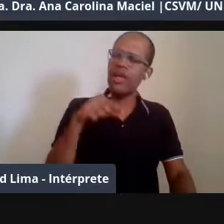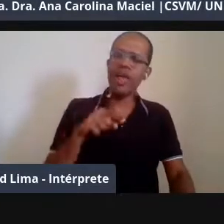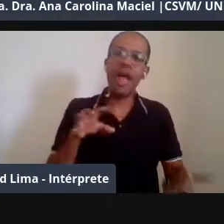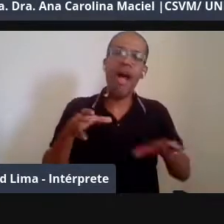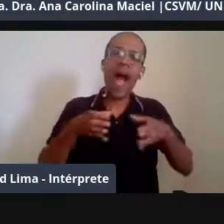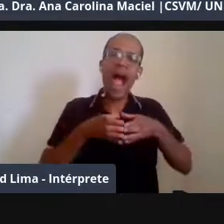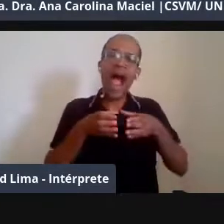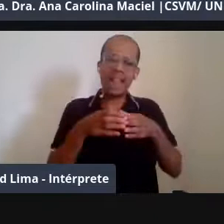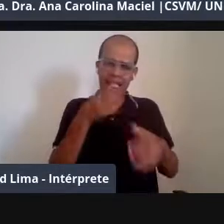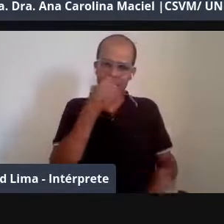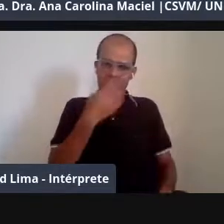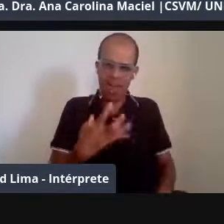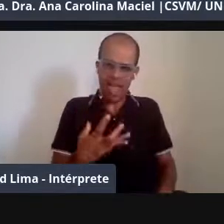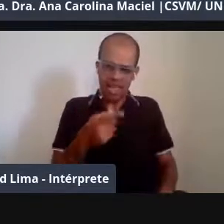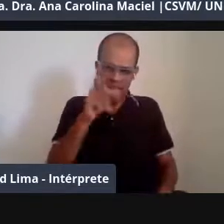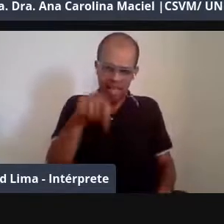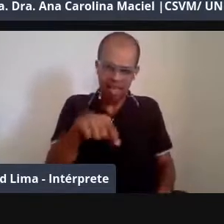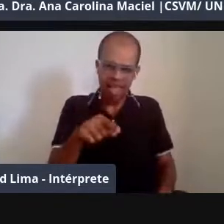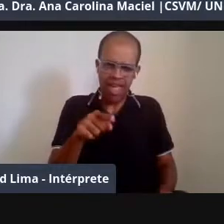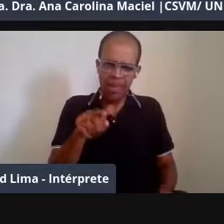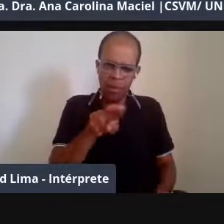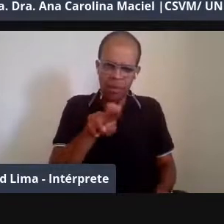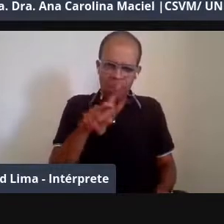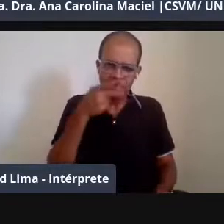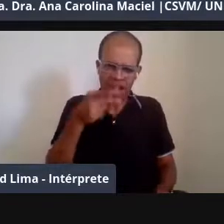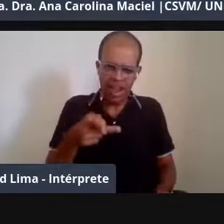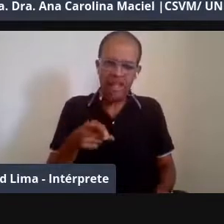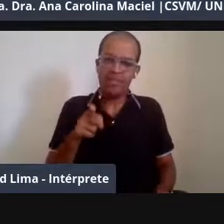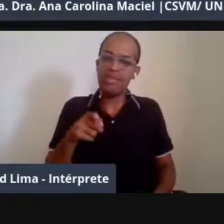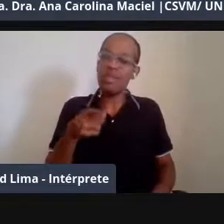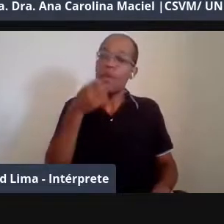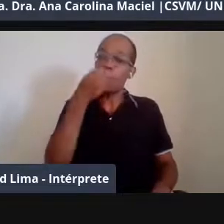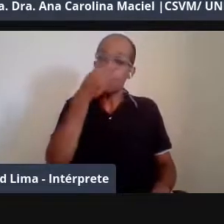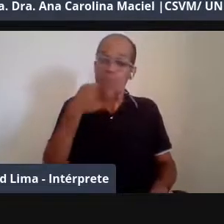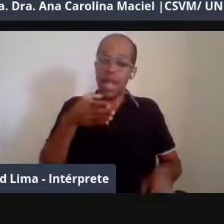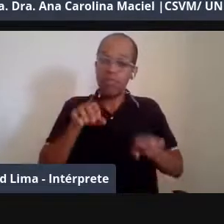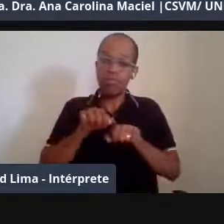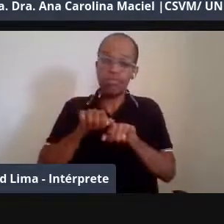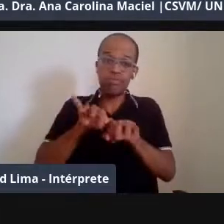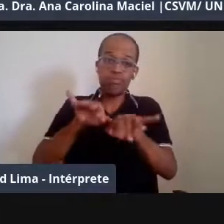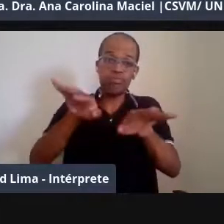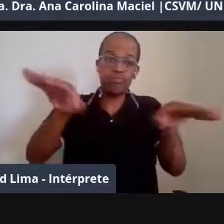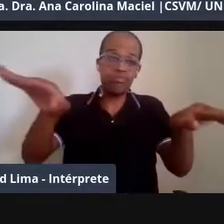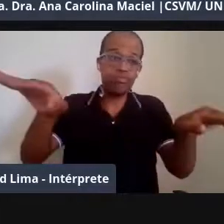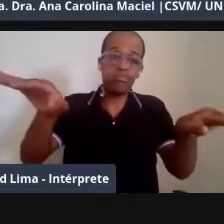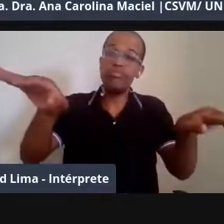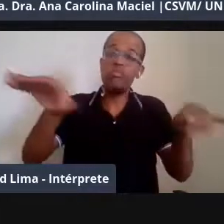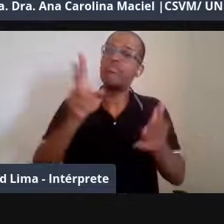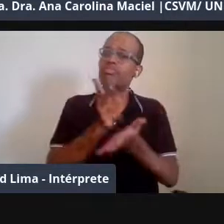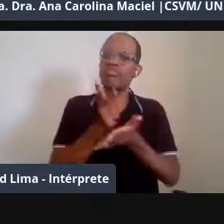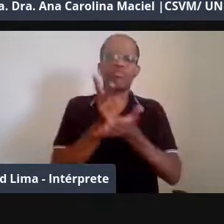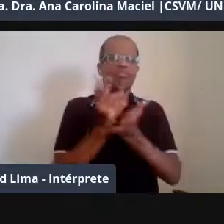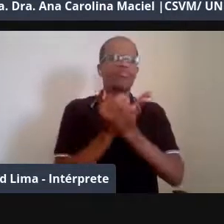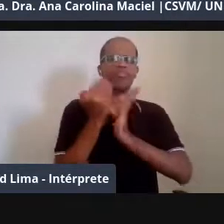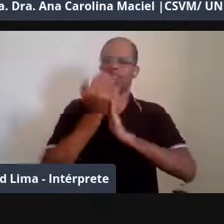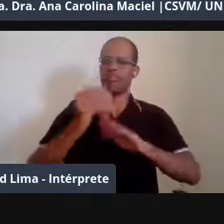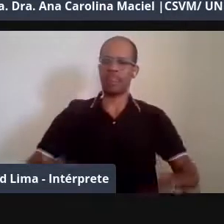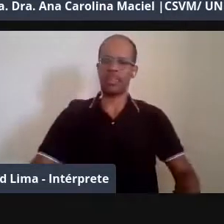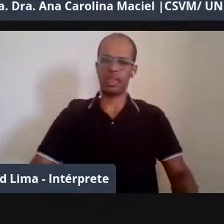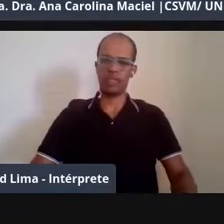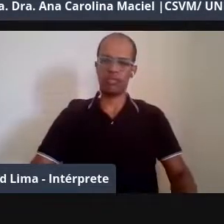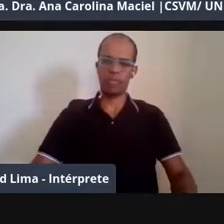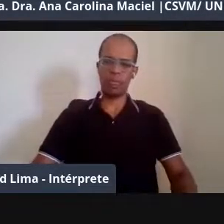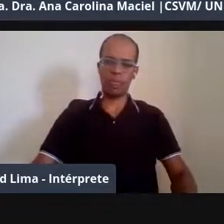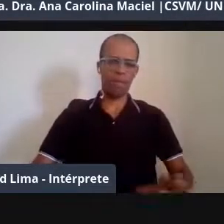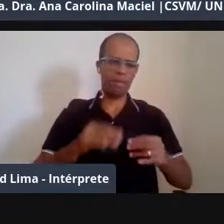né? Você faz bem e aquele bem multiplicado e frutificado cada vez mais. São muitos